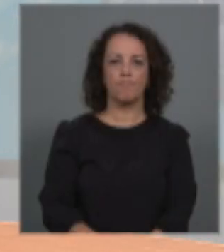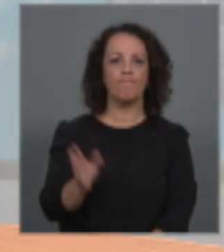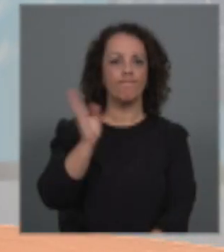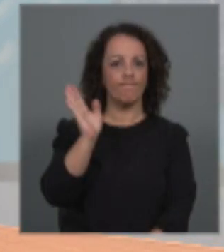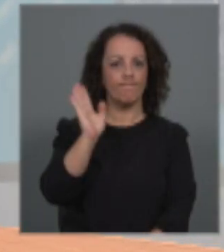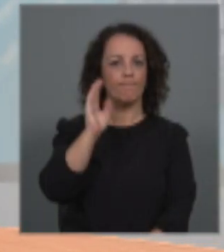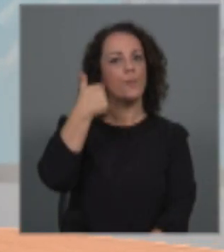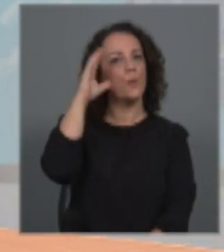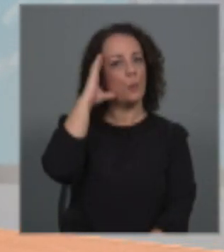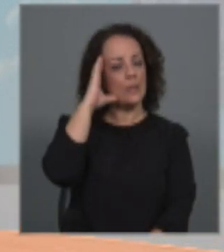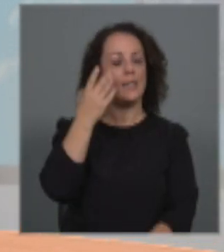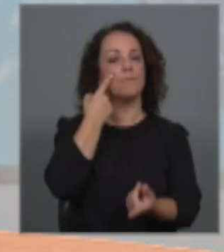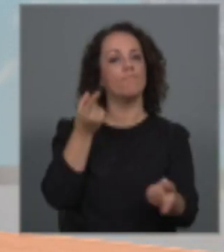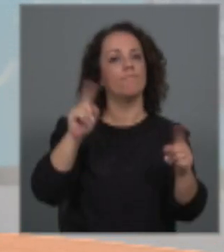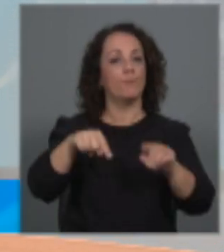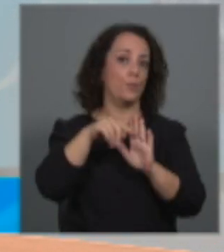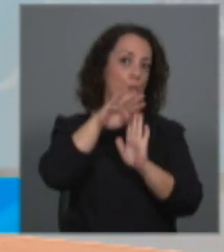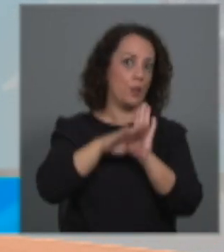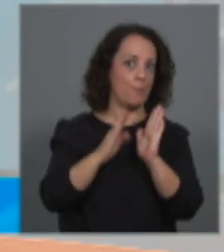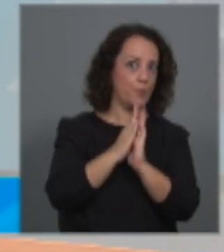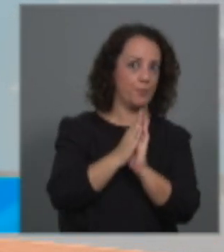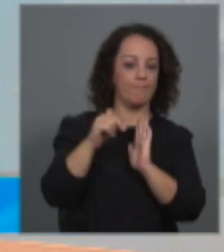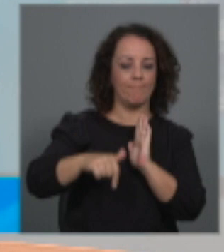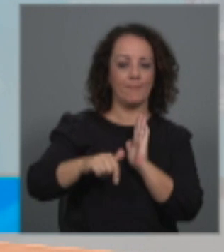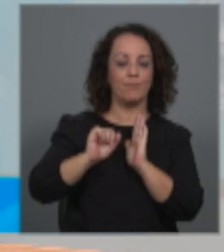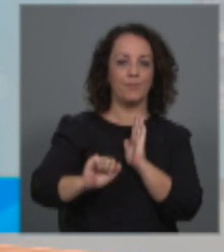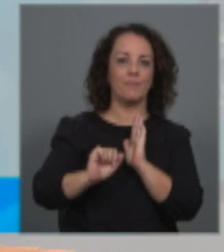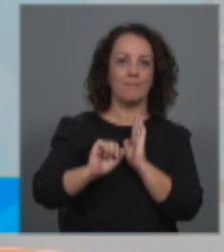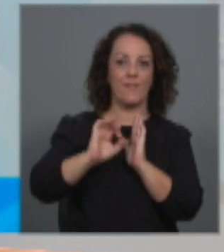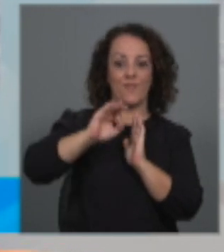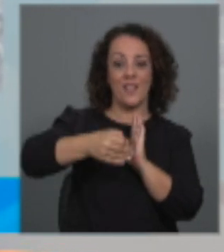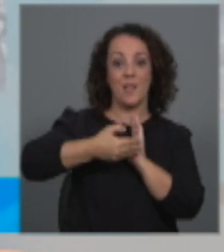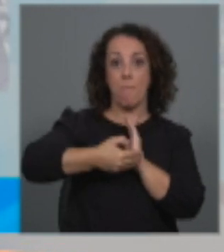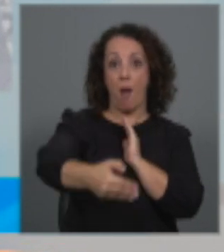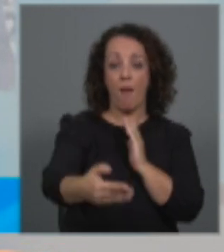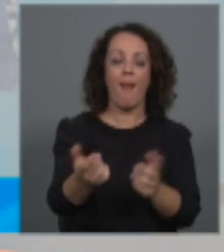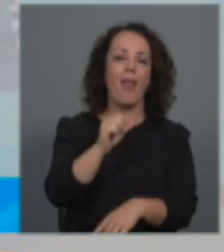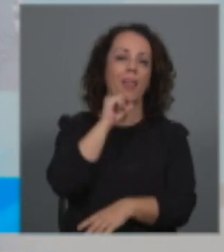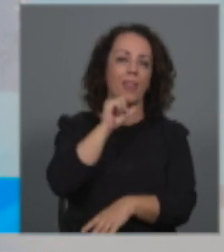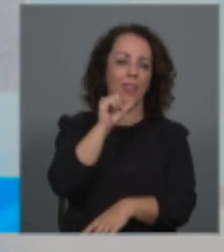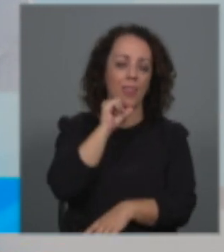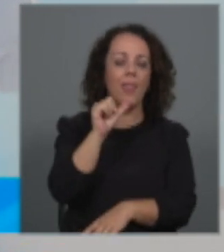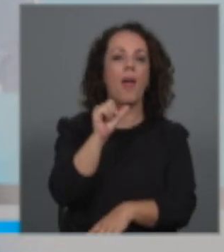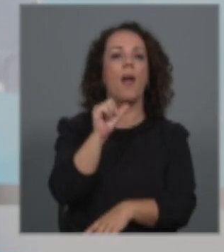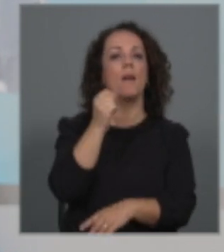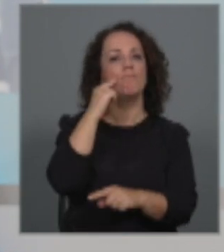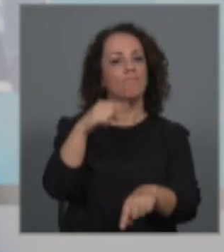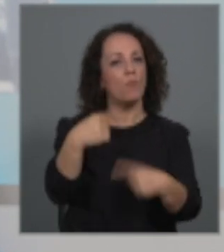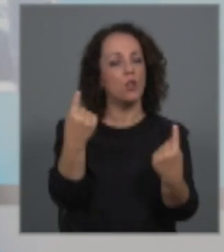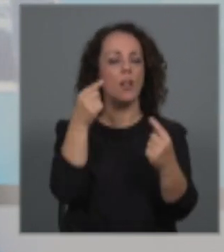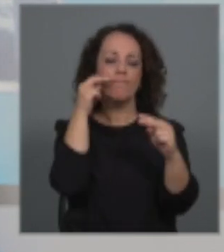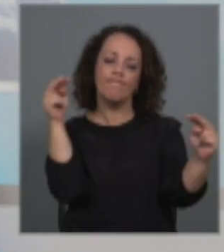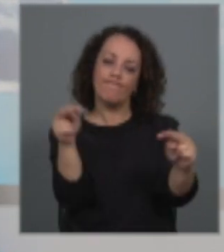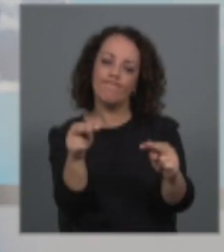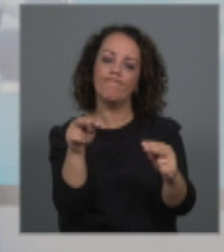Olá, boa tarde. Regressa o programa Eclésia neste final de semana em que habitualmente reservamos espaço para olhar a